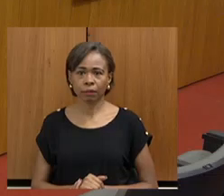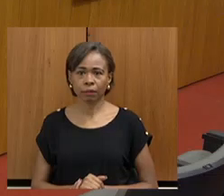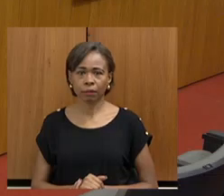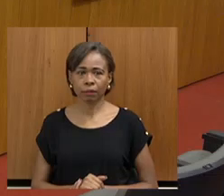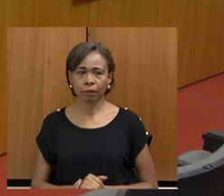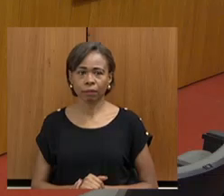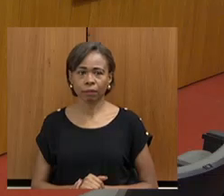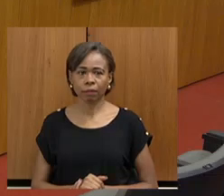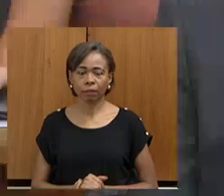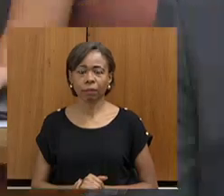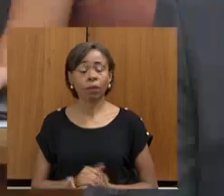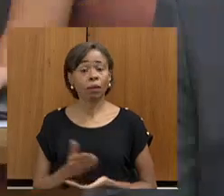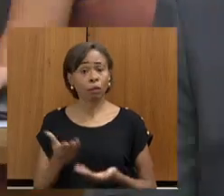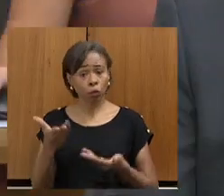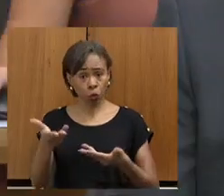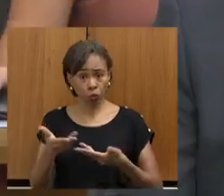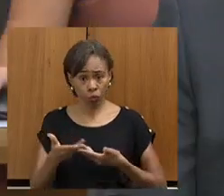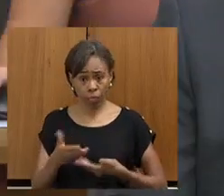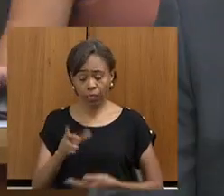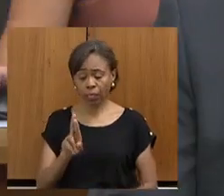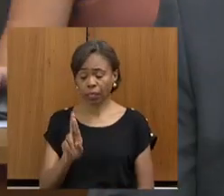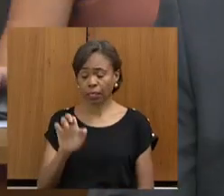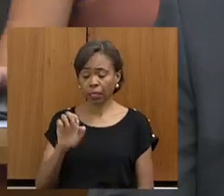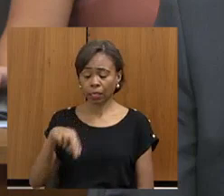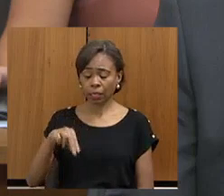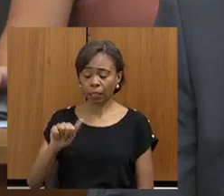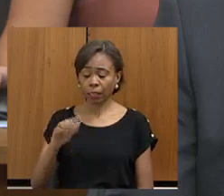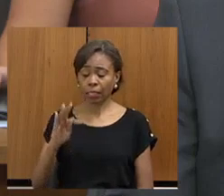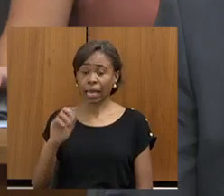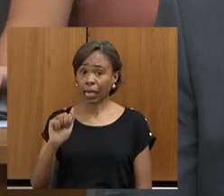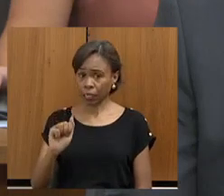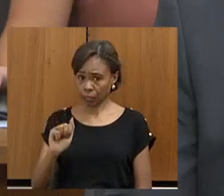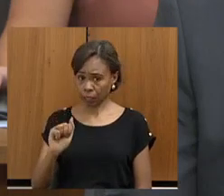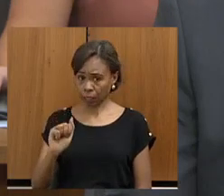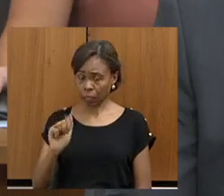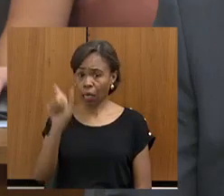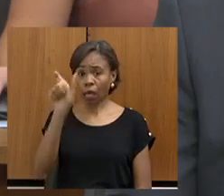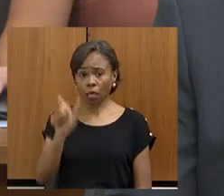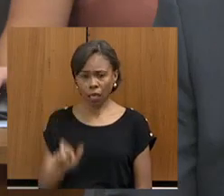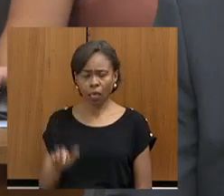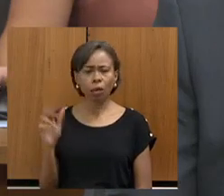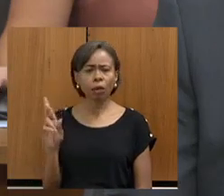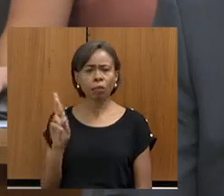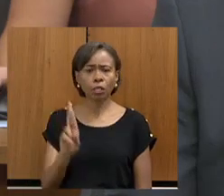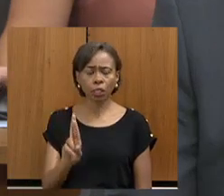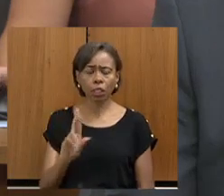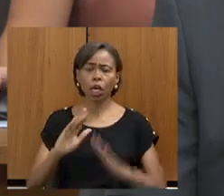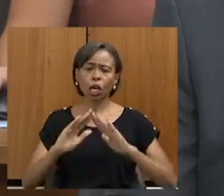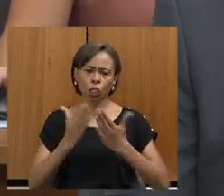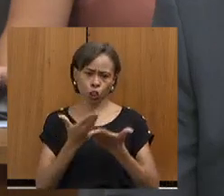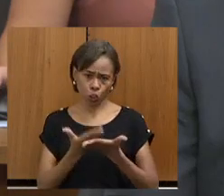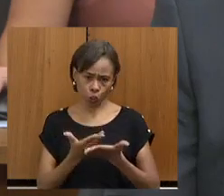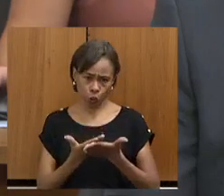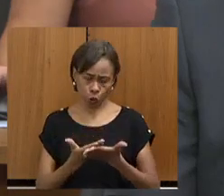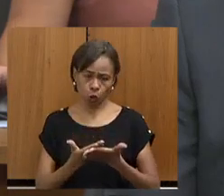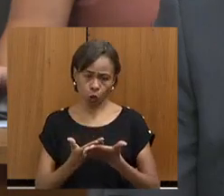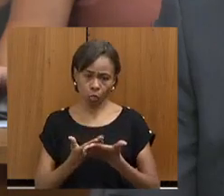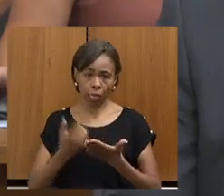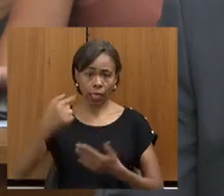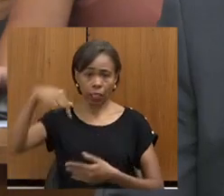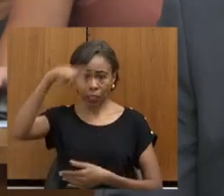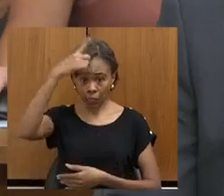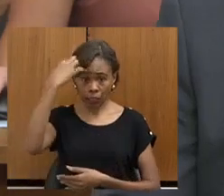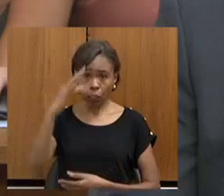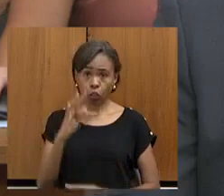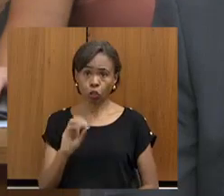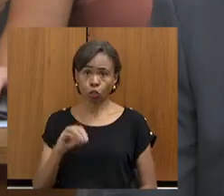Também convidar aqui a doutora Renata Mendes, que neste ato representa a Escola São Domazio de Aquino. Está aí,